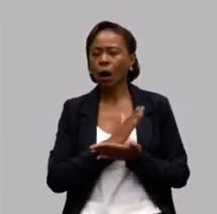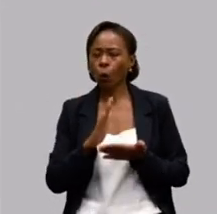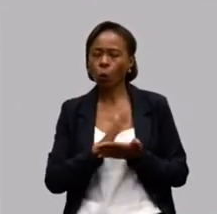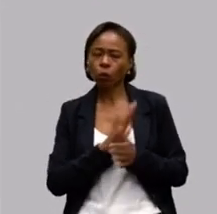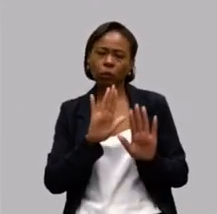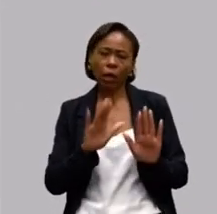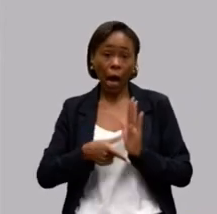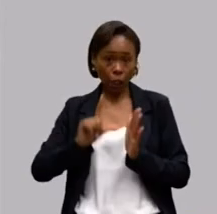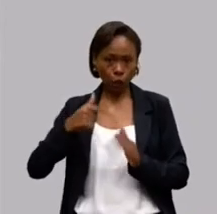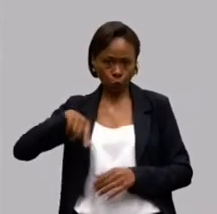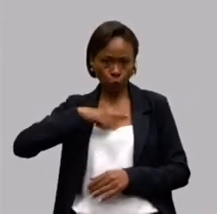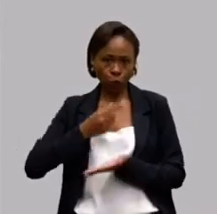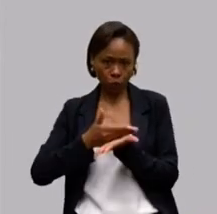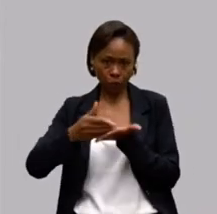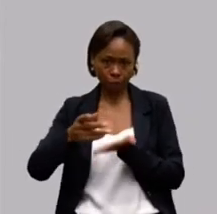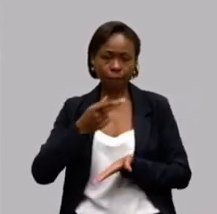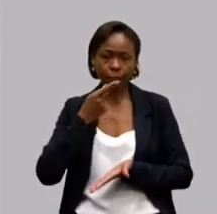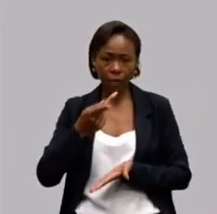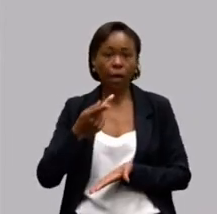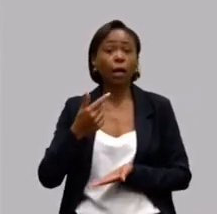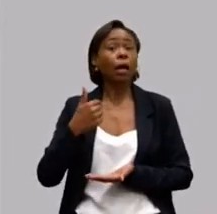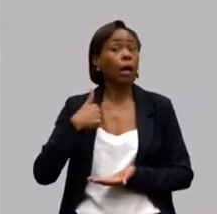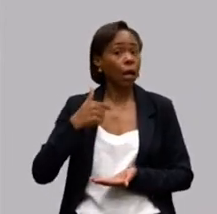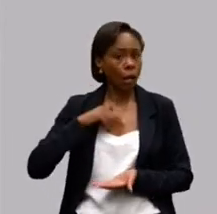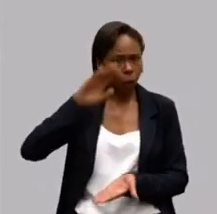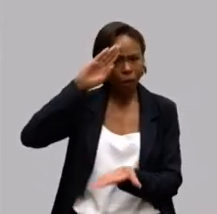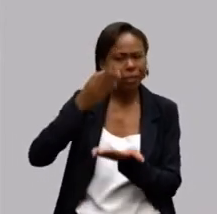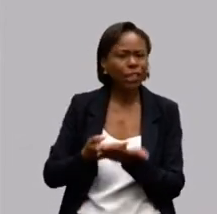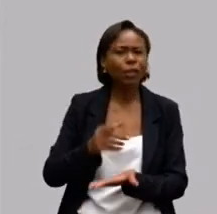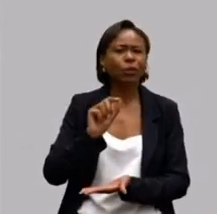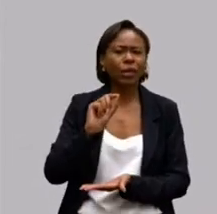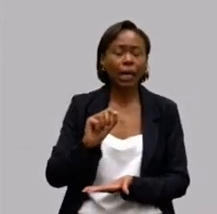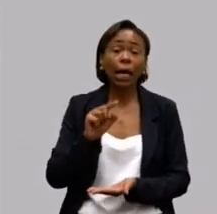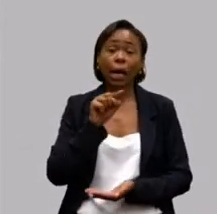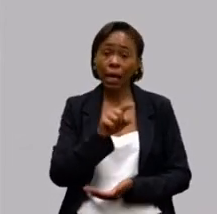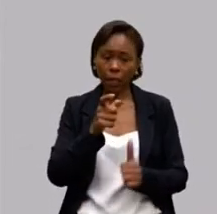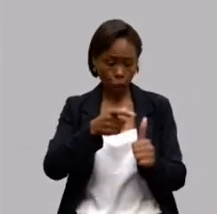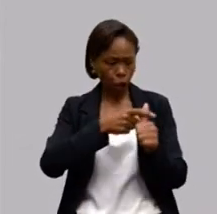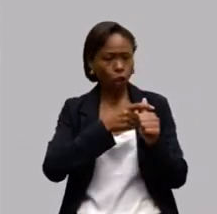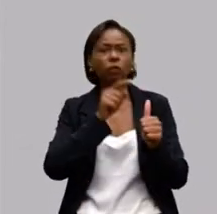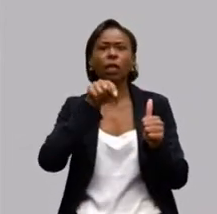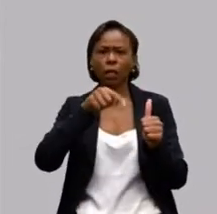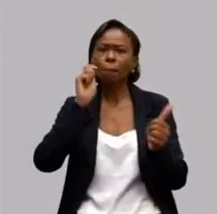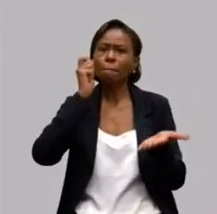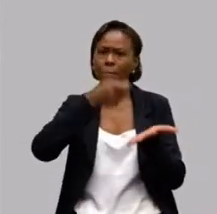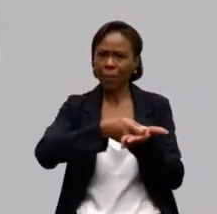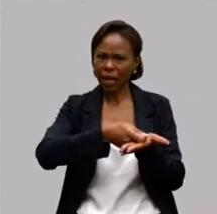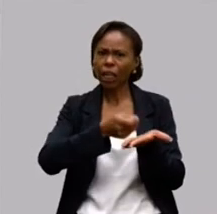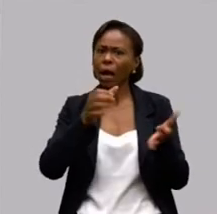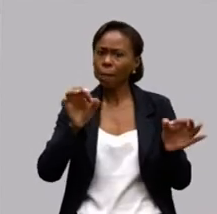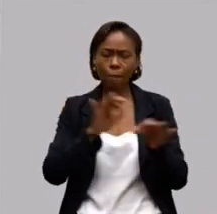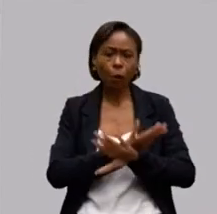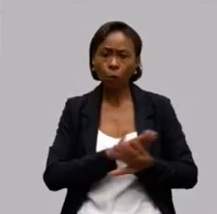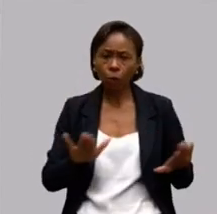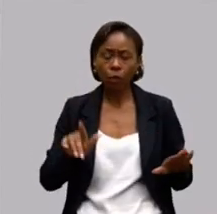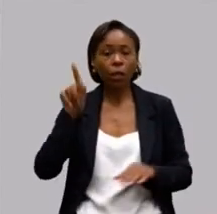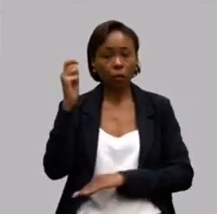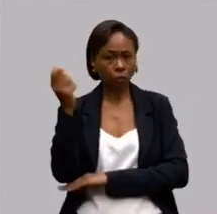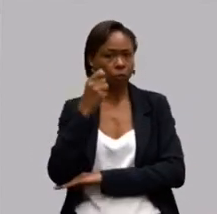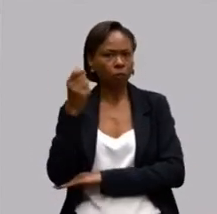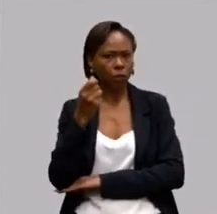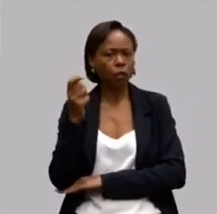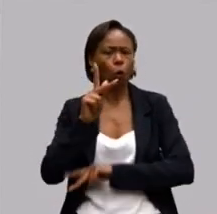a falar, e eu defendi a tese de que essa dívida está paga, e no Rio Grande do Sul teve uma grande mobilização